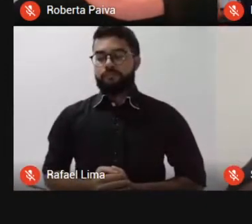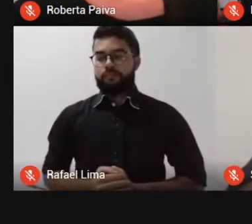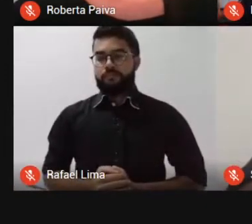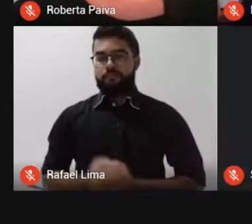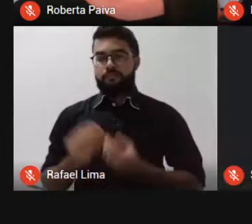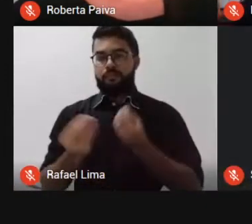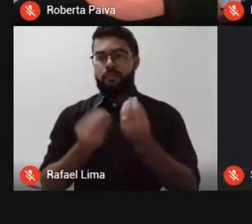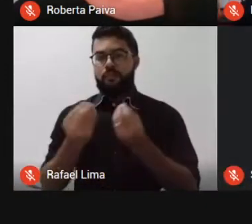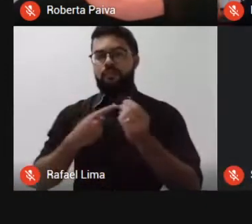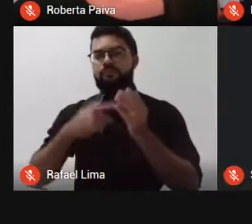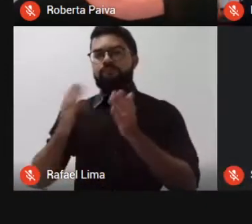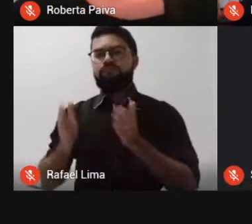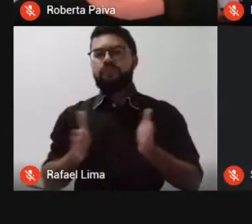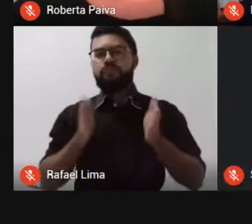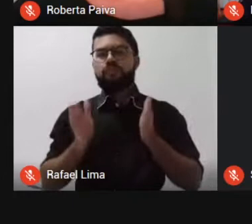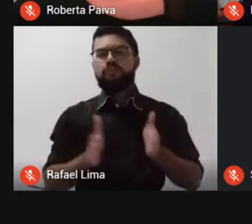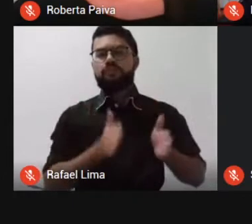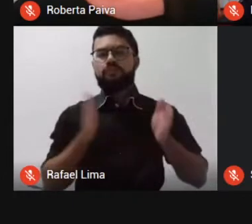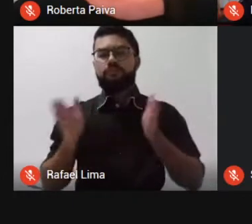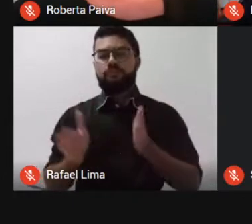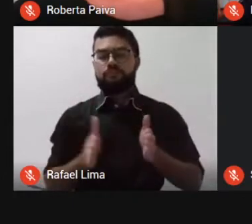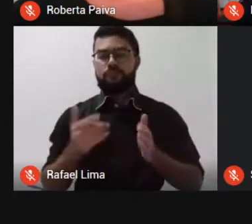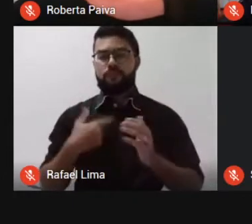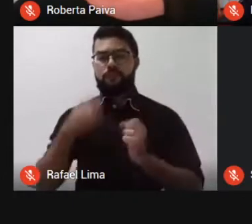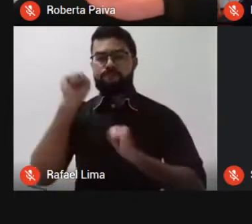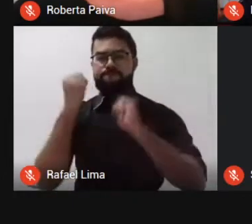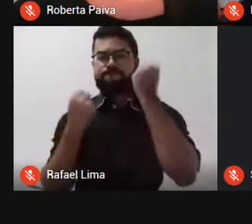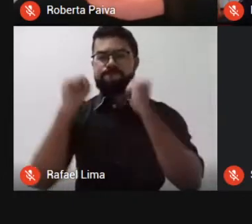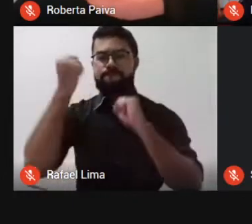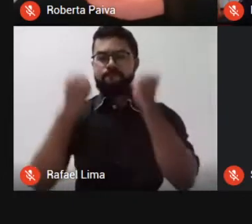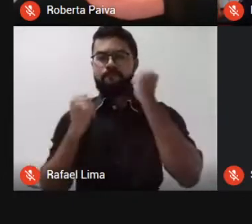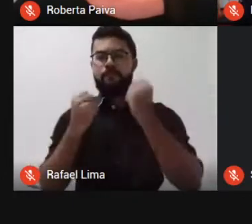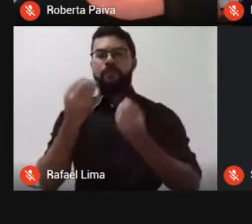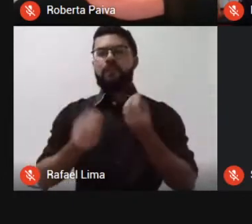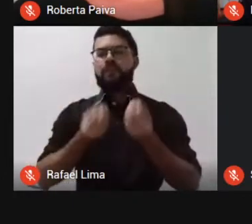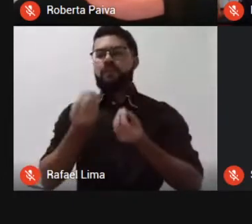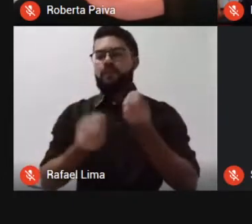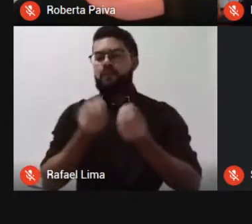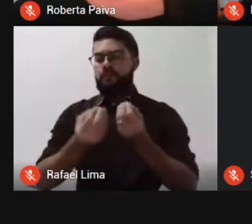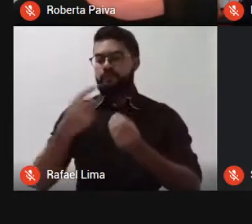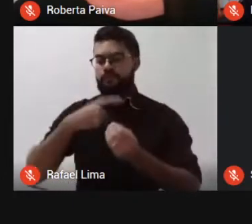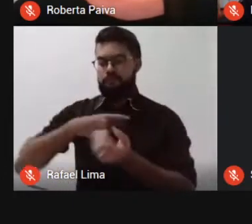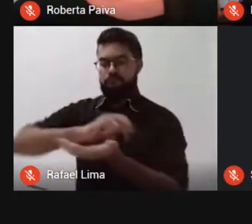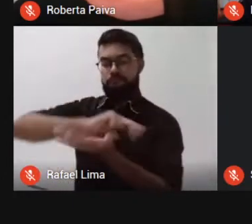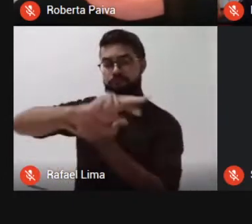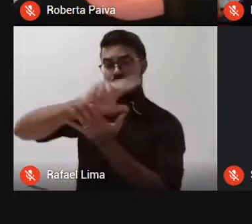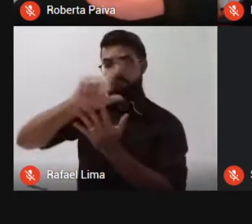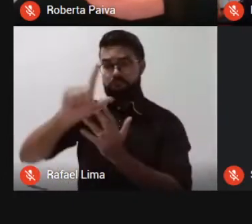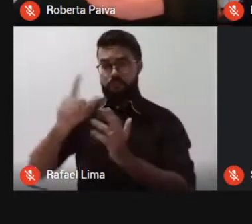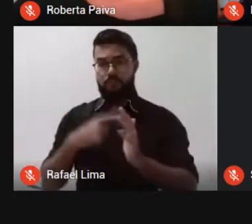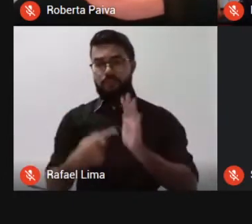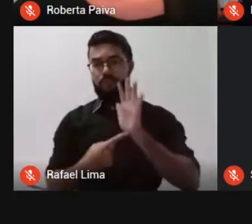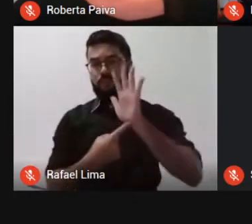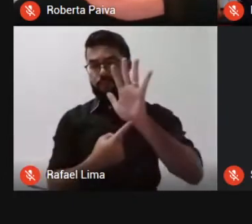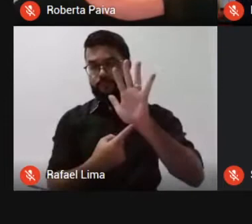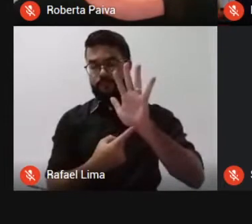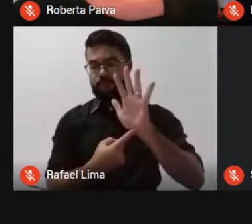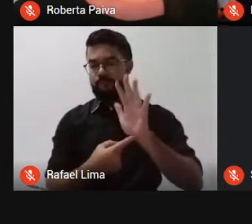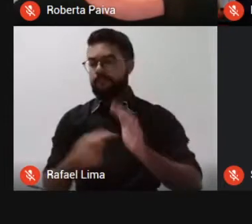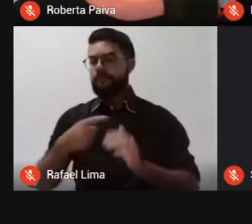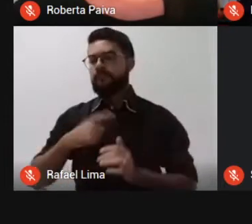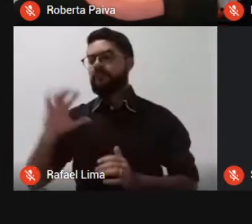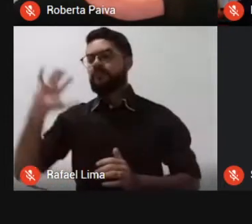mas todo um processo criativo anterior teve suporte de dessas formas de representar, né? Muitas vezes